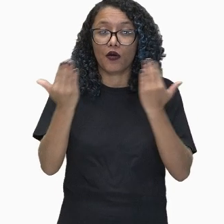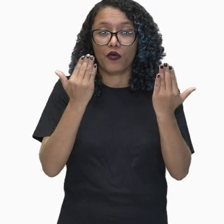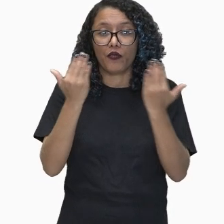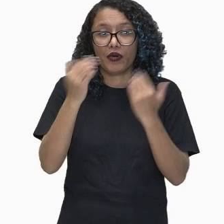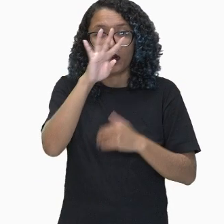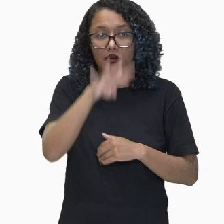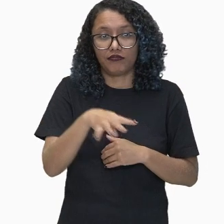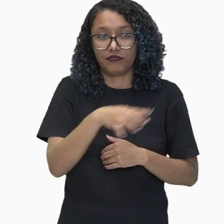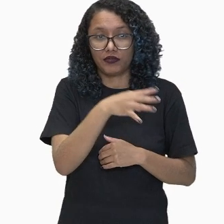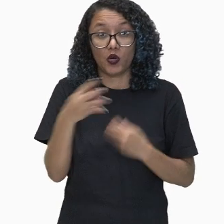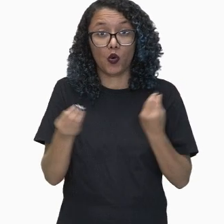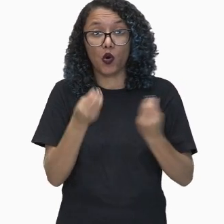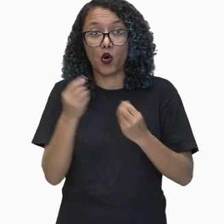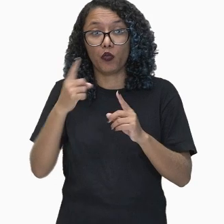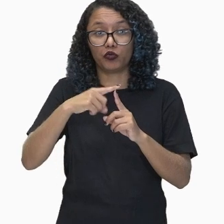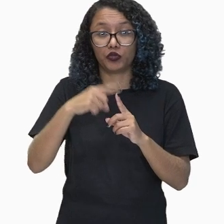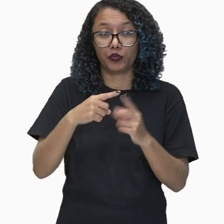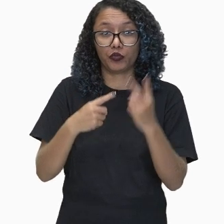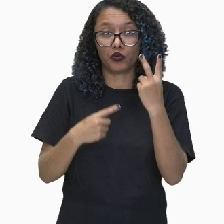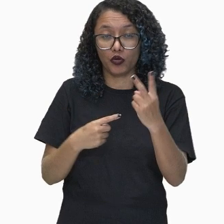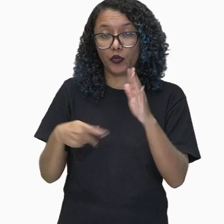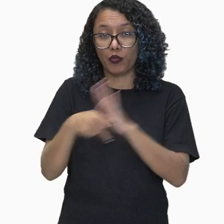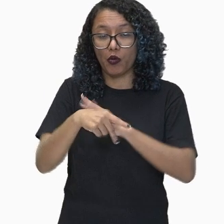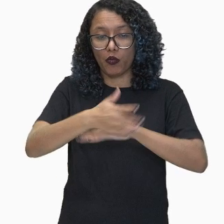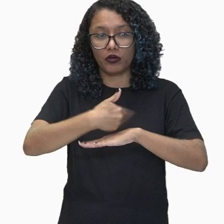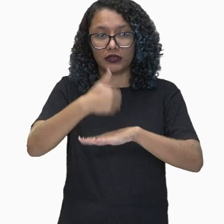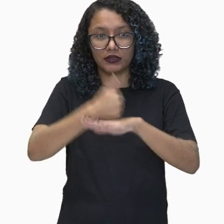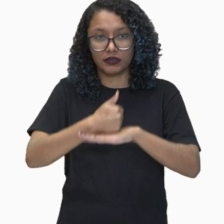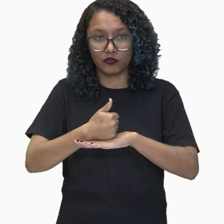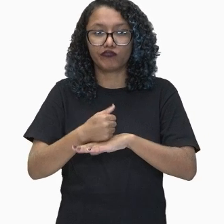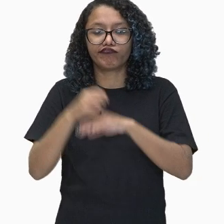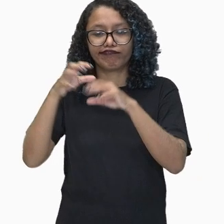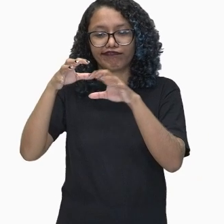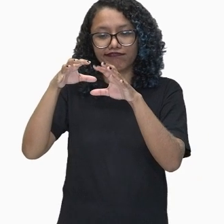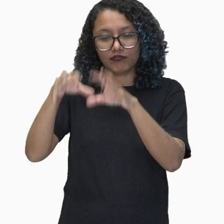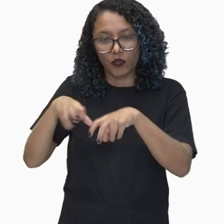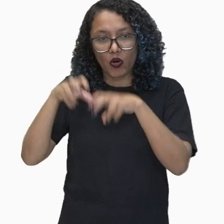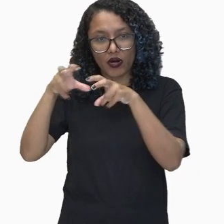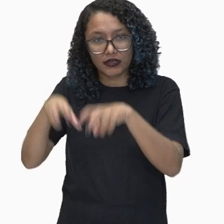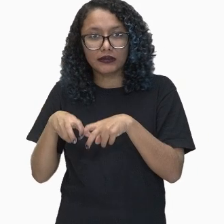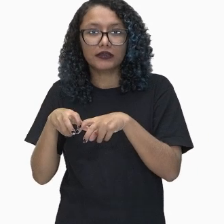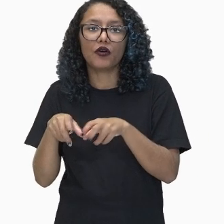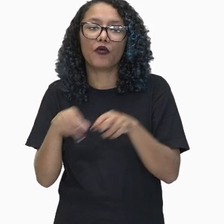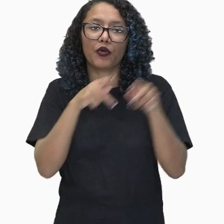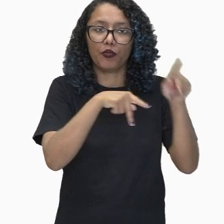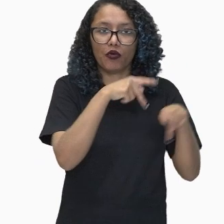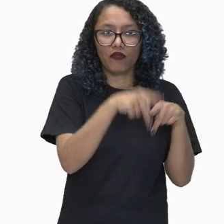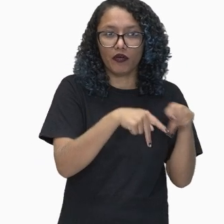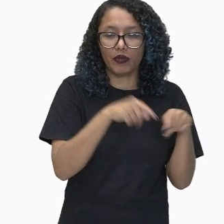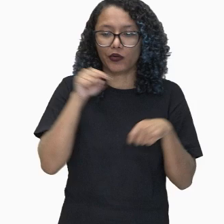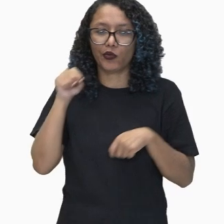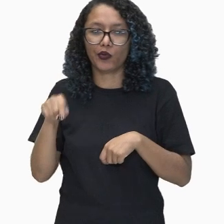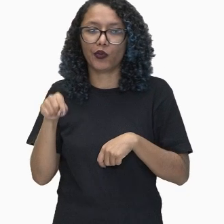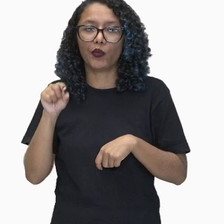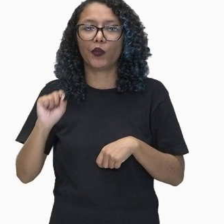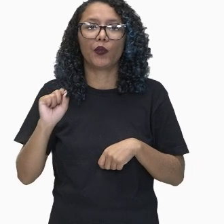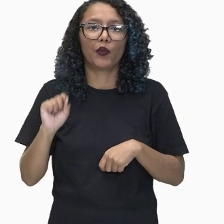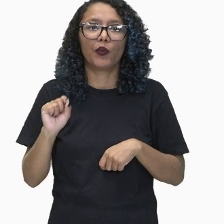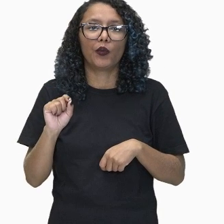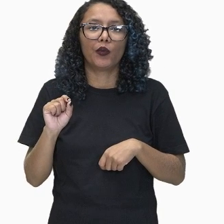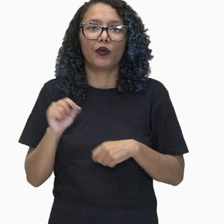a colonização de povoamento. Enquanto a de exploração, que era explorar os recursos naturais, né, os